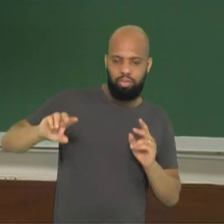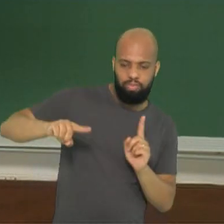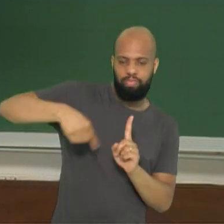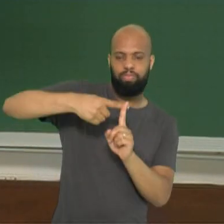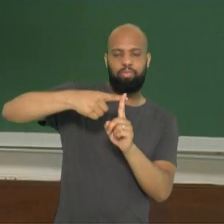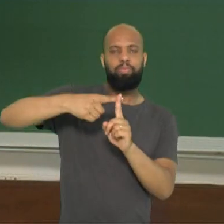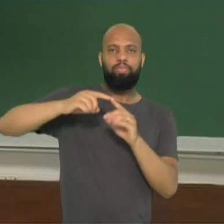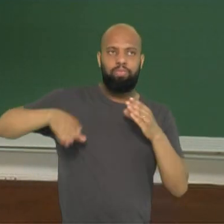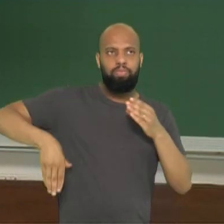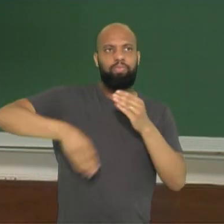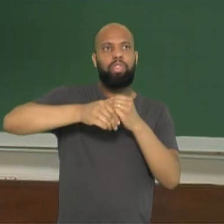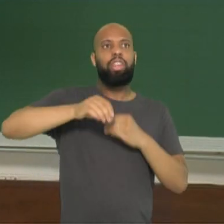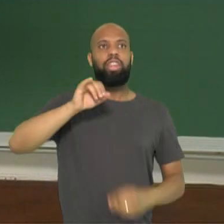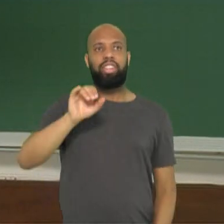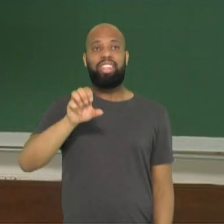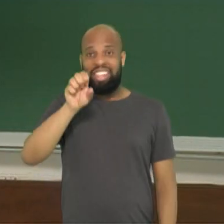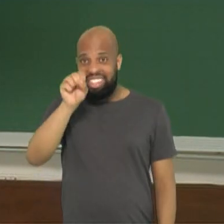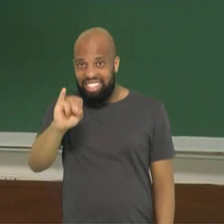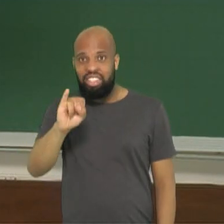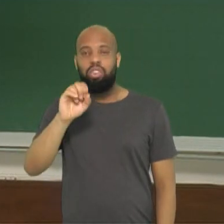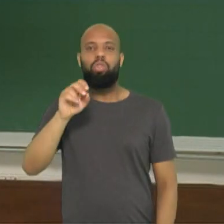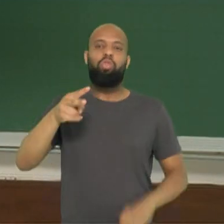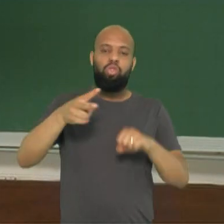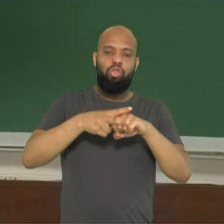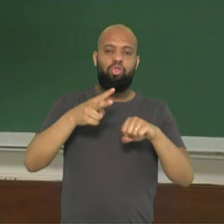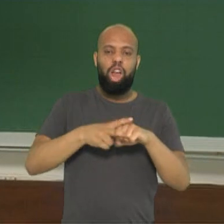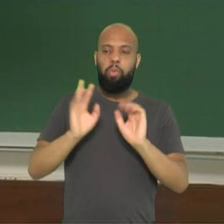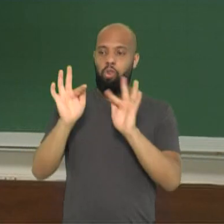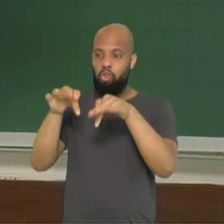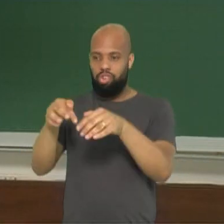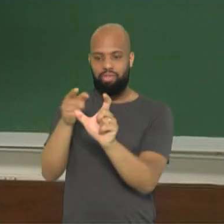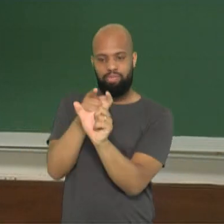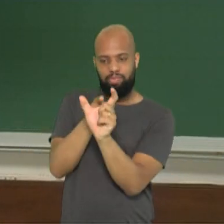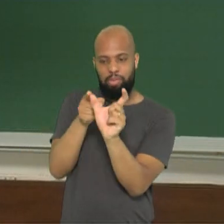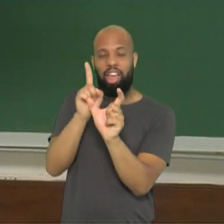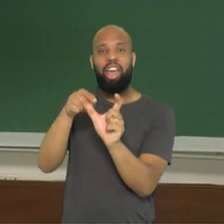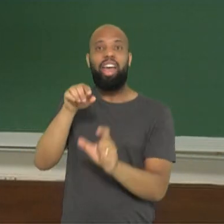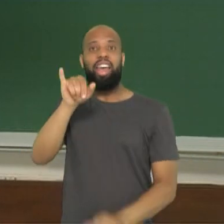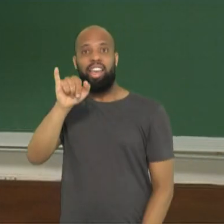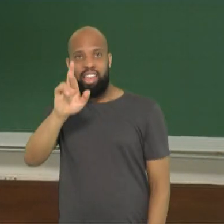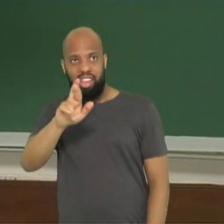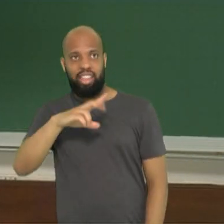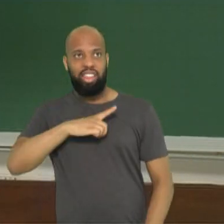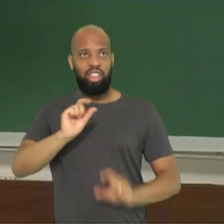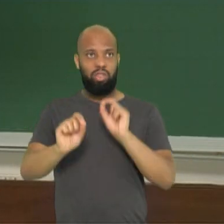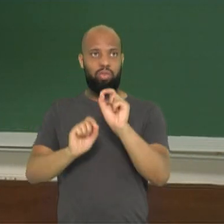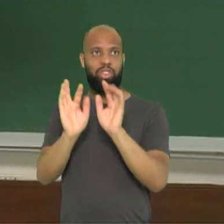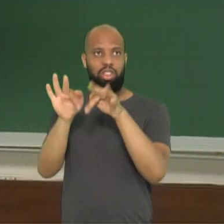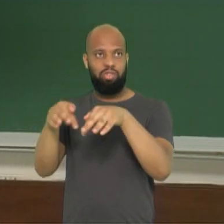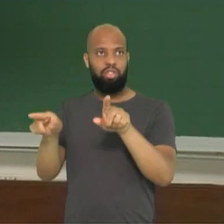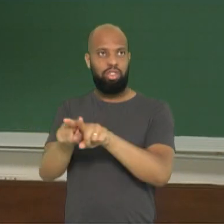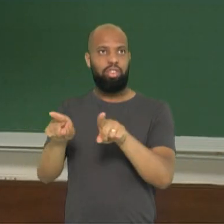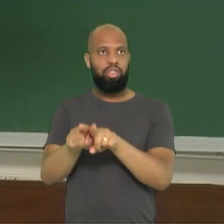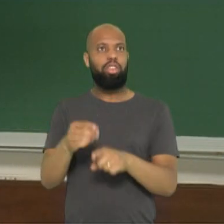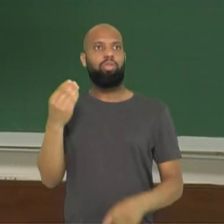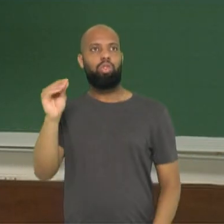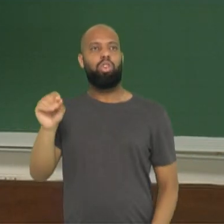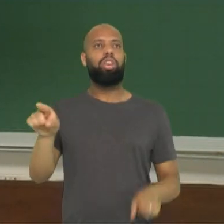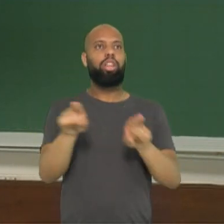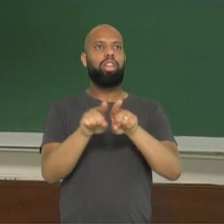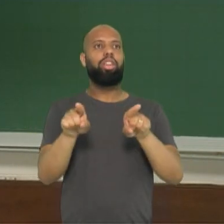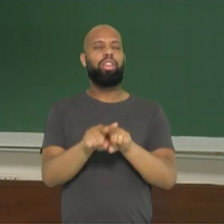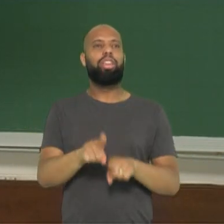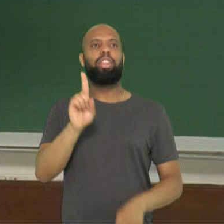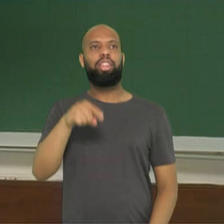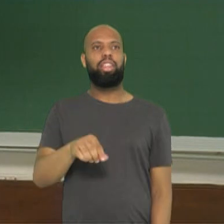quando o verbo terminar em ir, você vai terminar com essa conjugação aqui, ó, depois da raiz você vai colocar